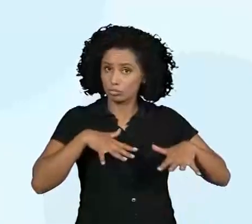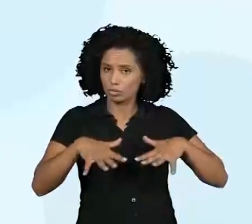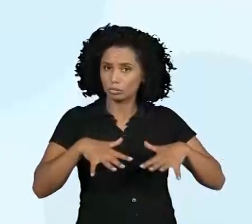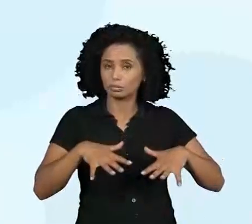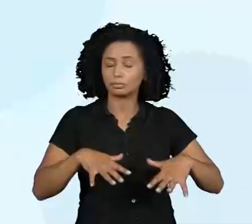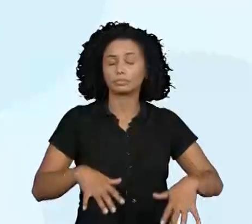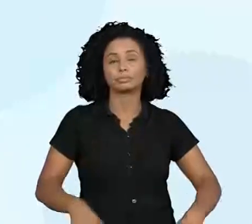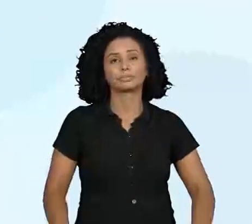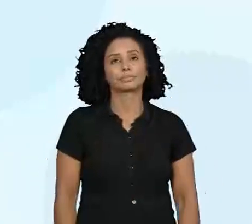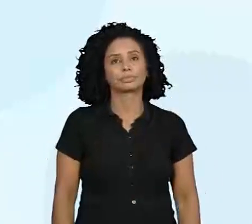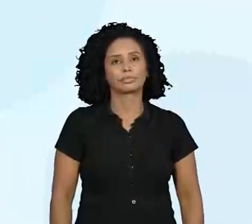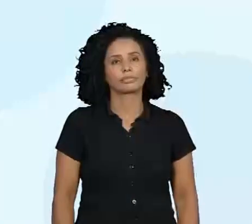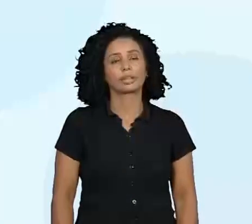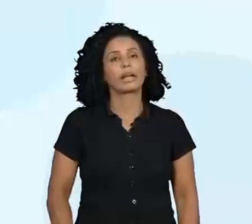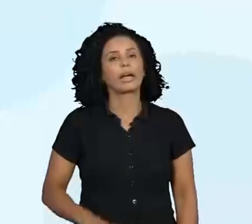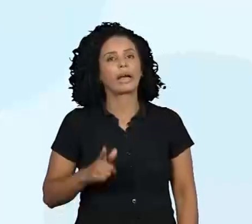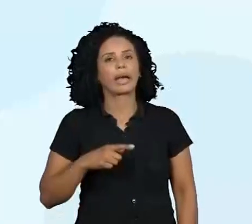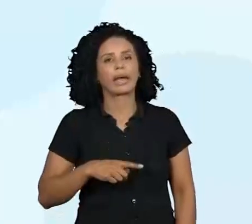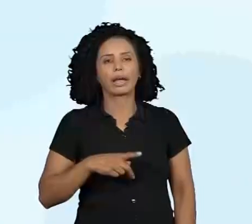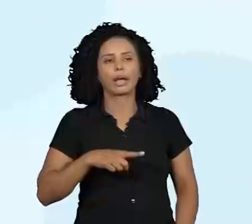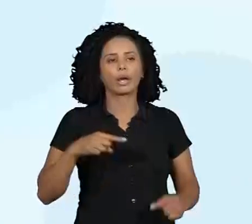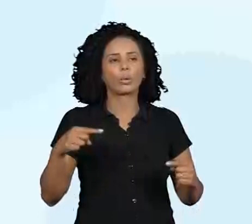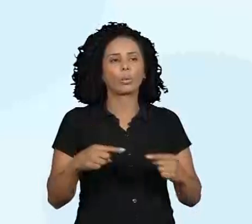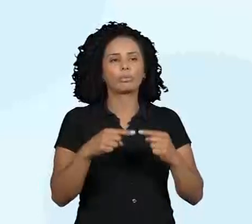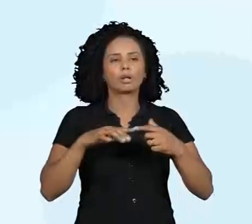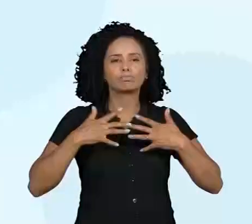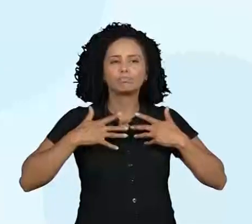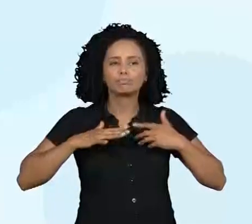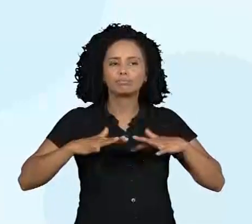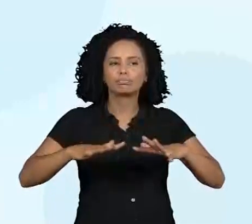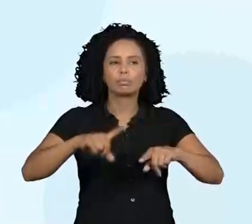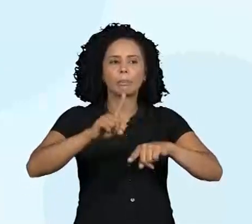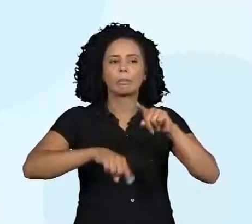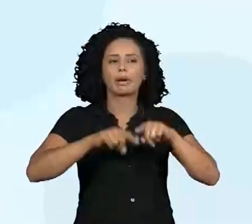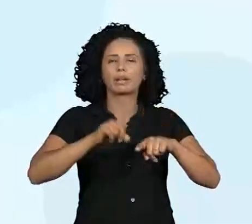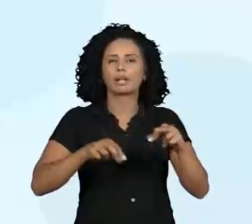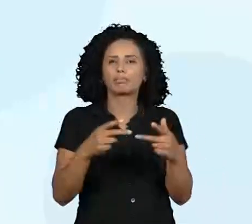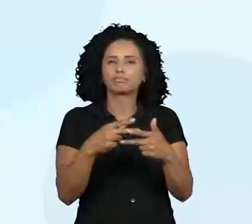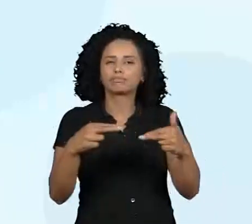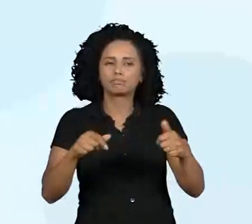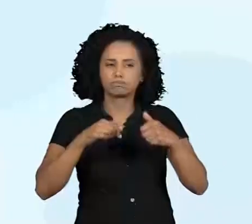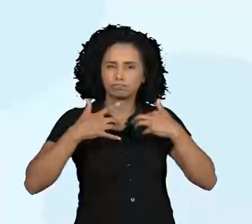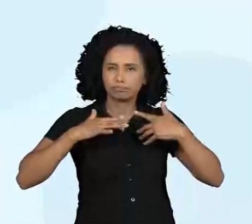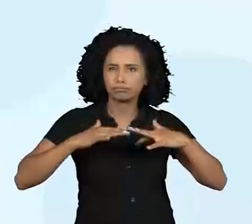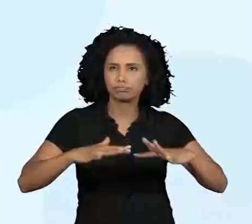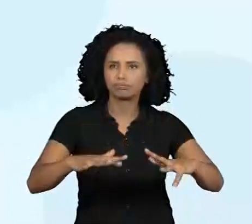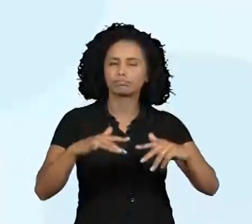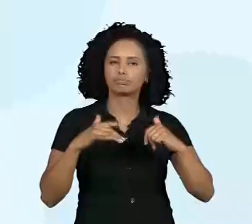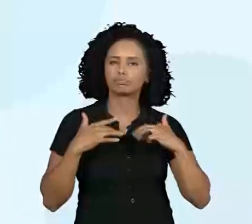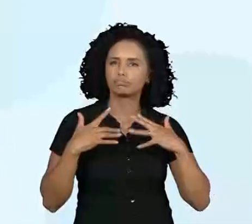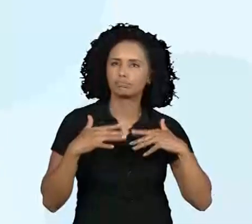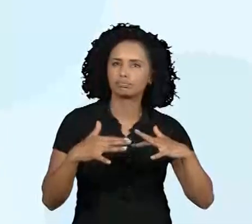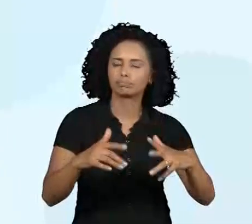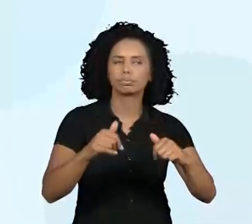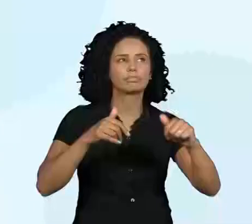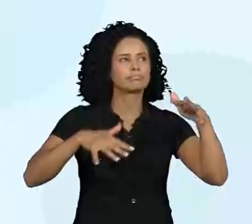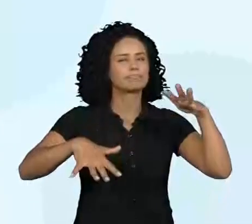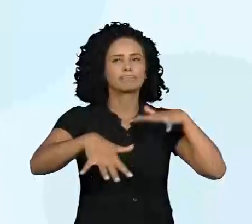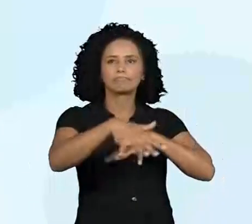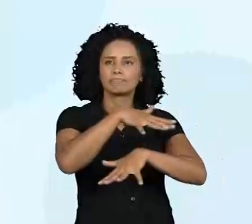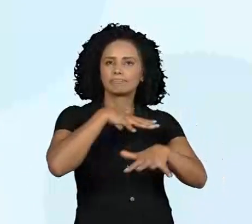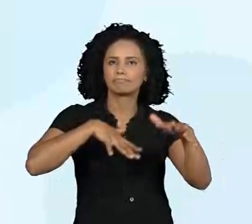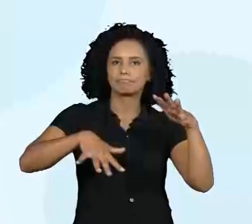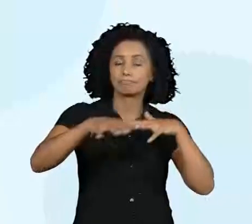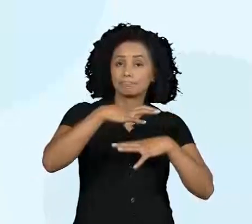mais é do que ondas produzidas pela vibração de um corpo. Elas se propagam pelo ar e